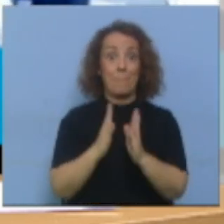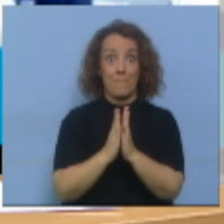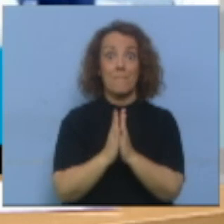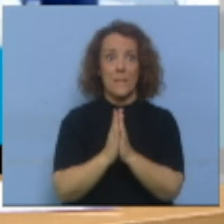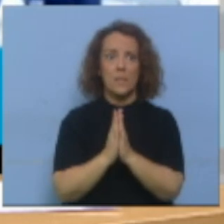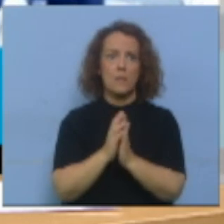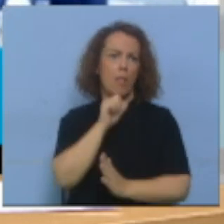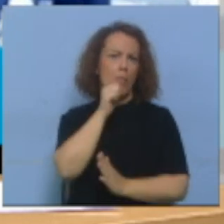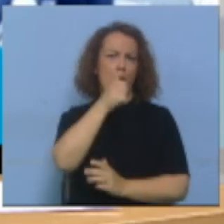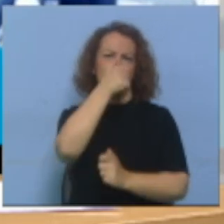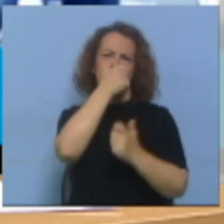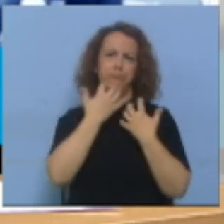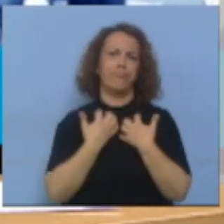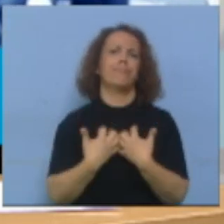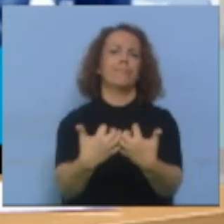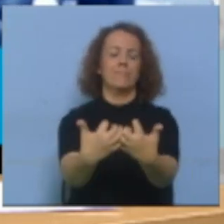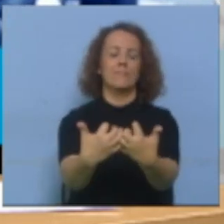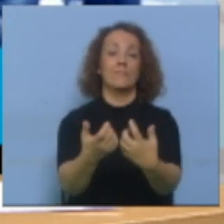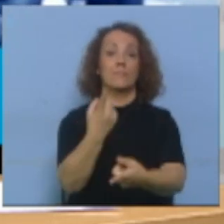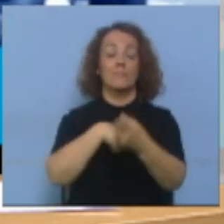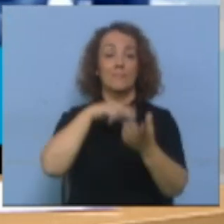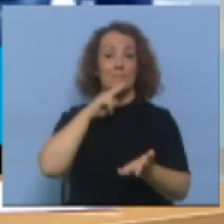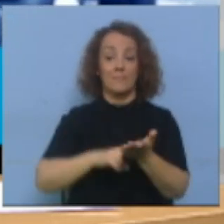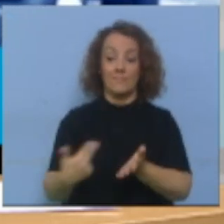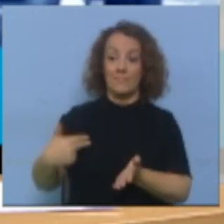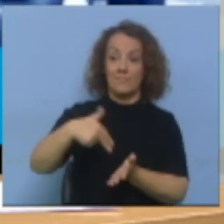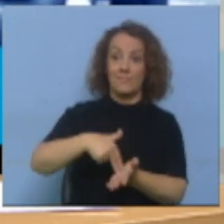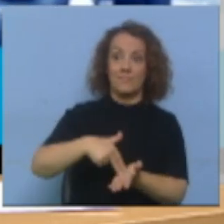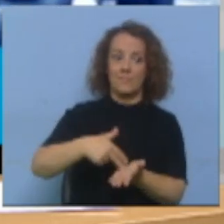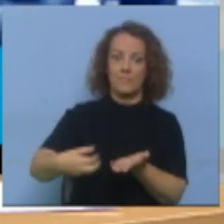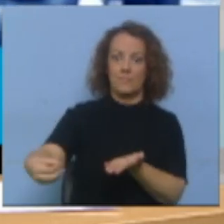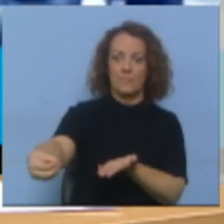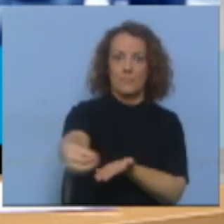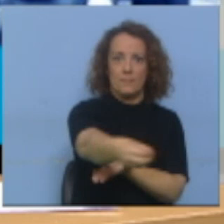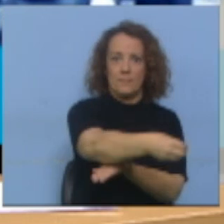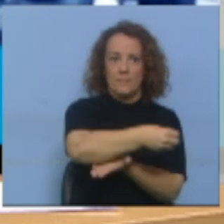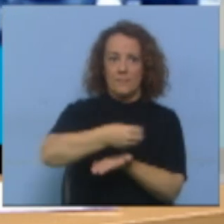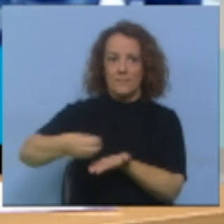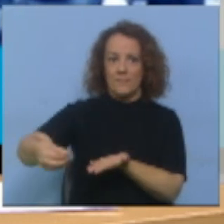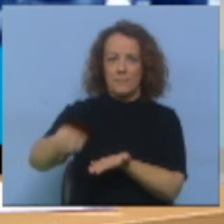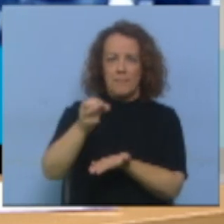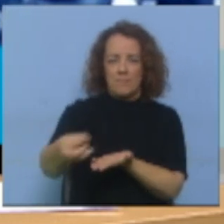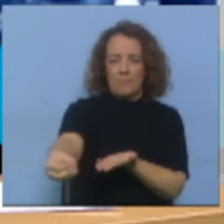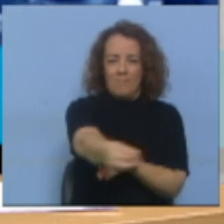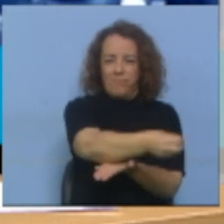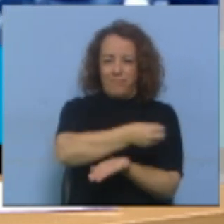está cheia. E, portanto, nessa missa o espaço estava completamente vazio, deserto.